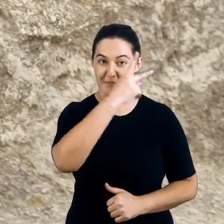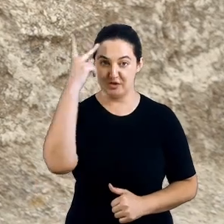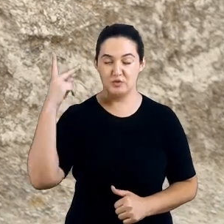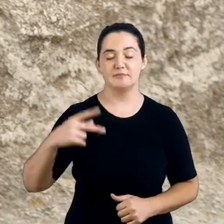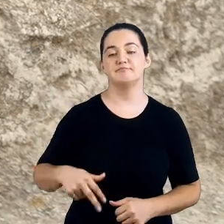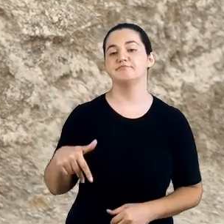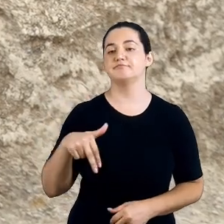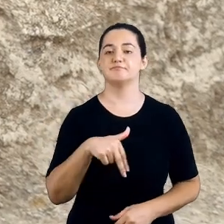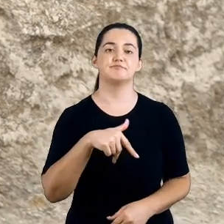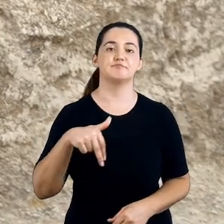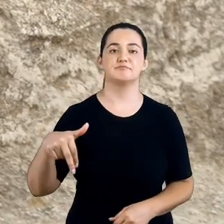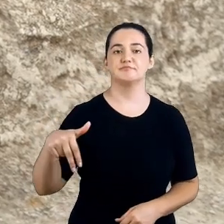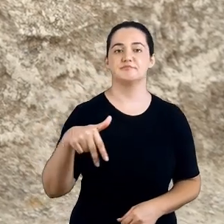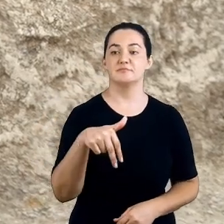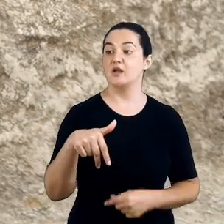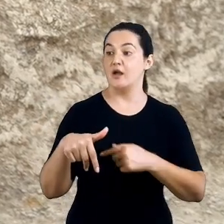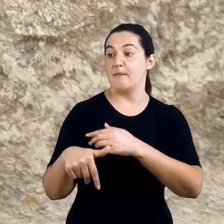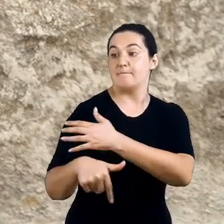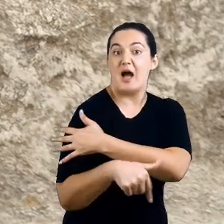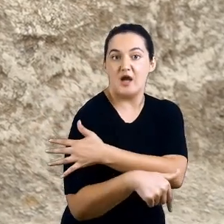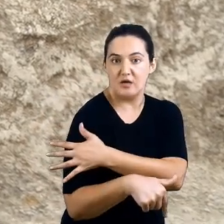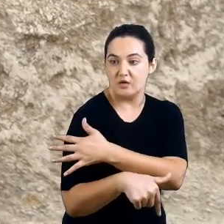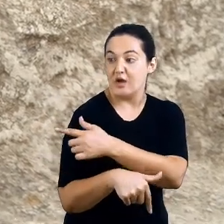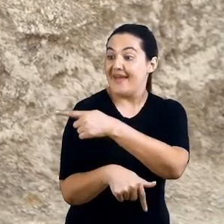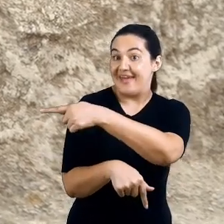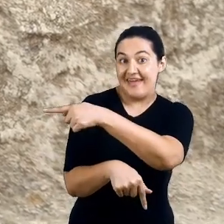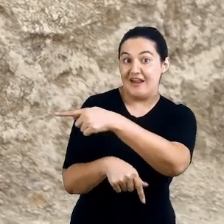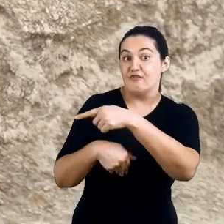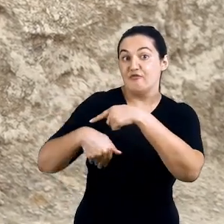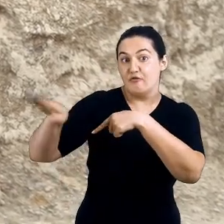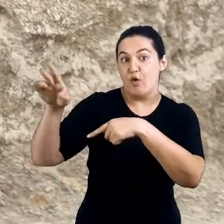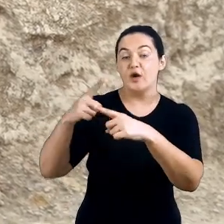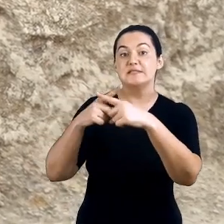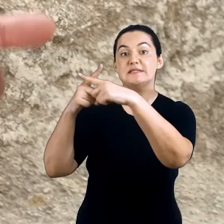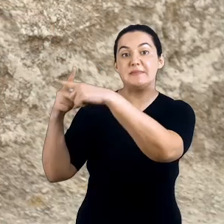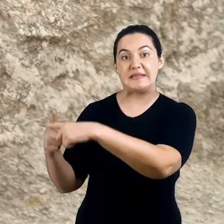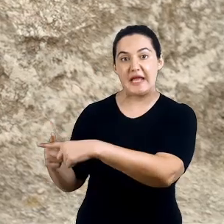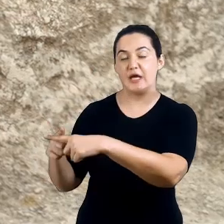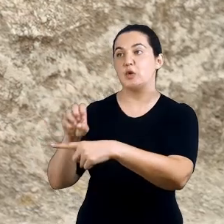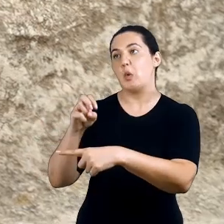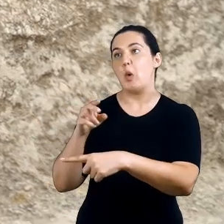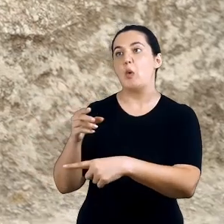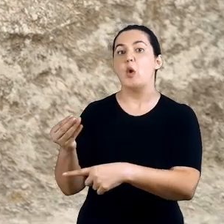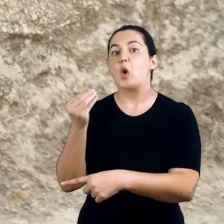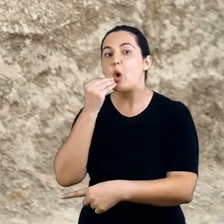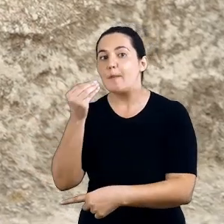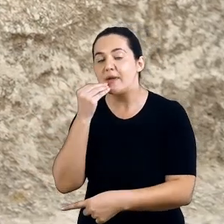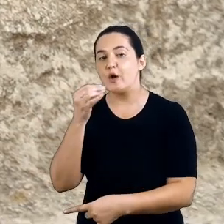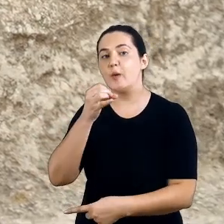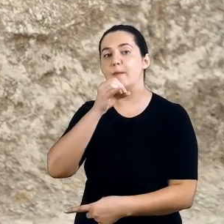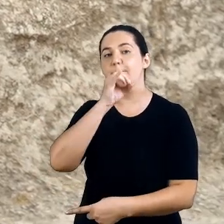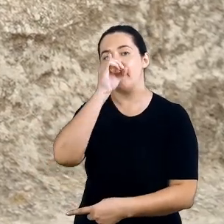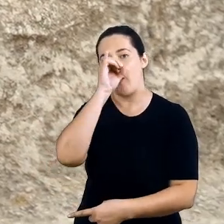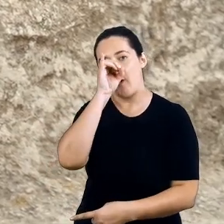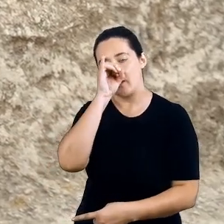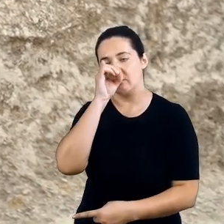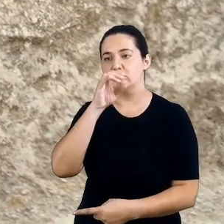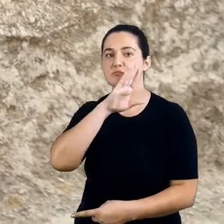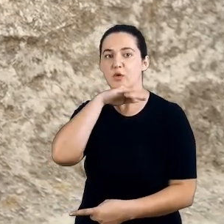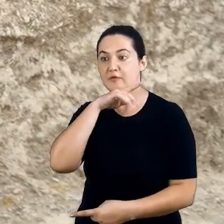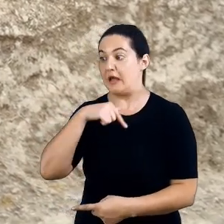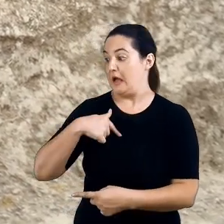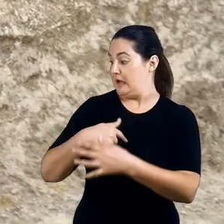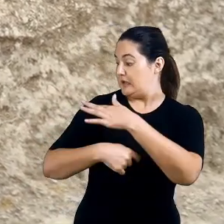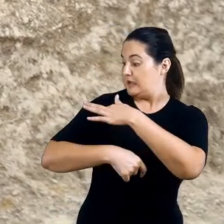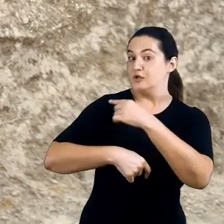um judeu esbarre em alguém que teve contato com um cadáver ou com carne de porco. Esta pessoa tinha que ser purificada. Então